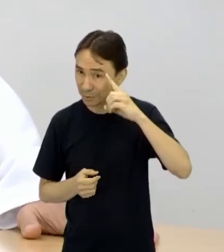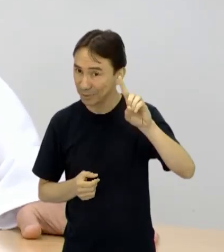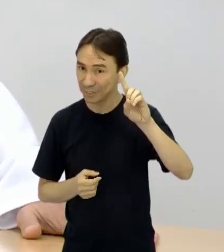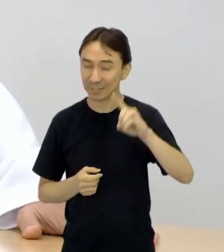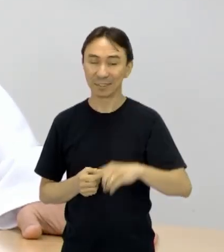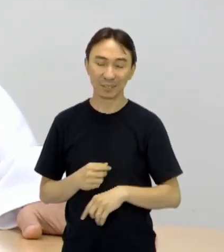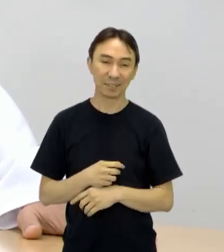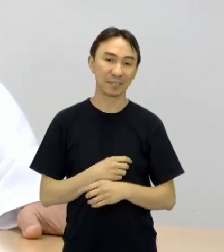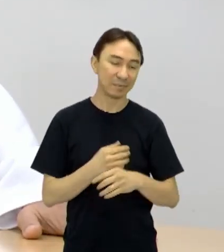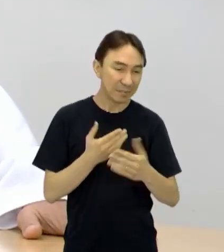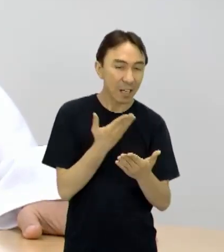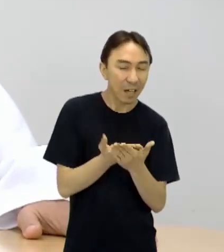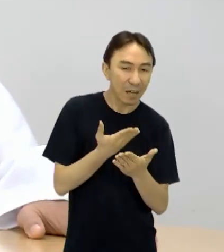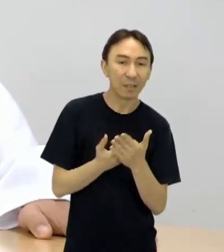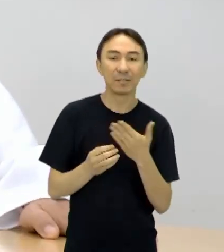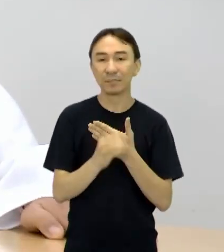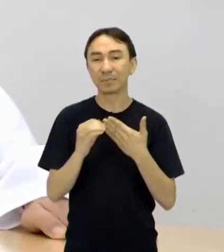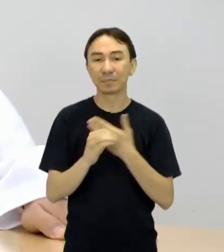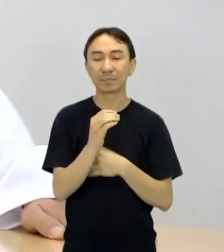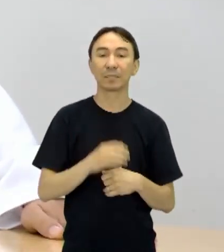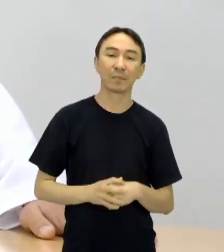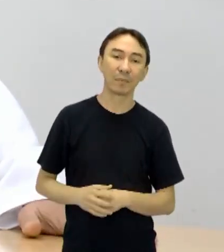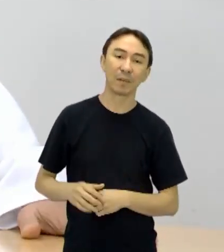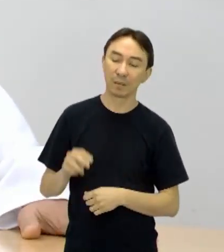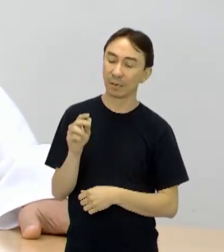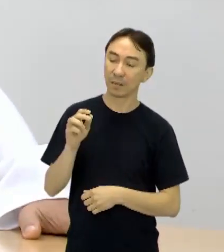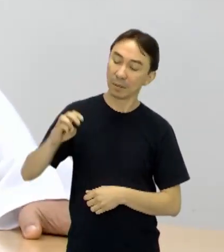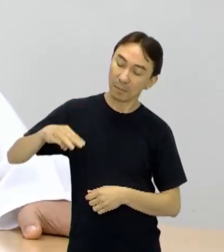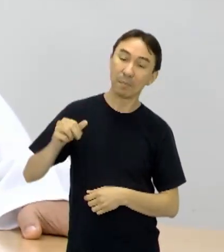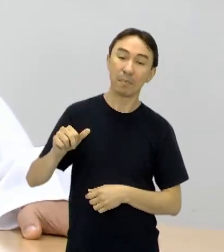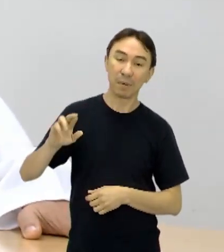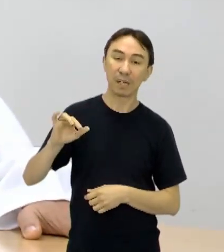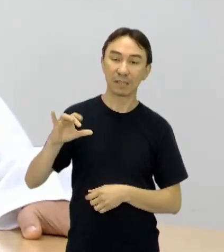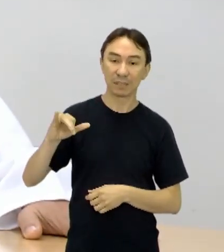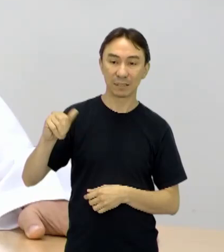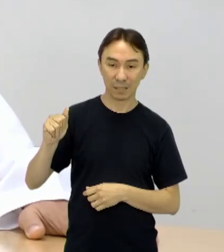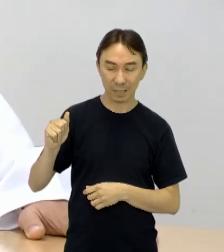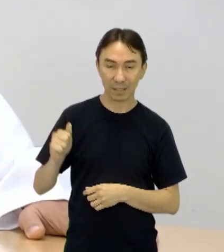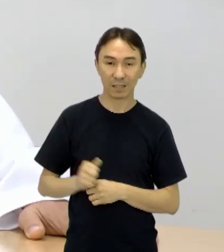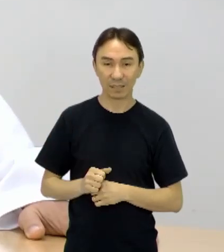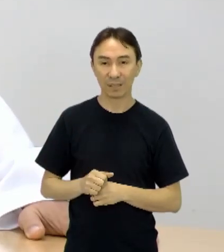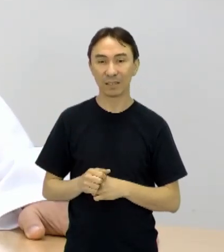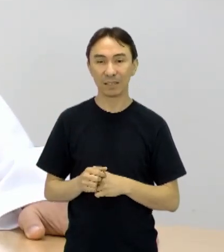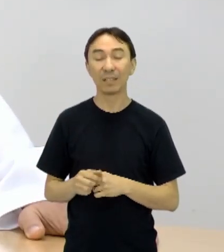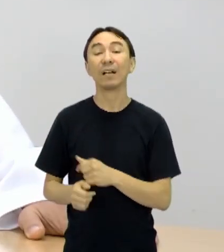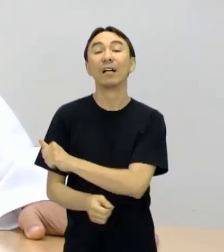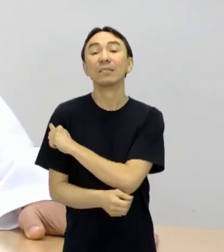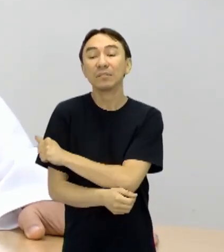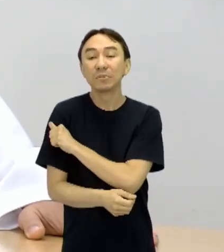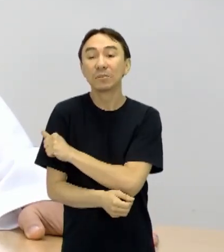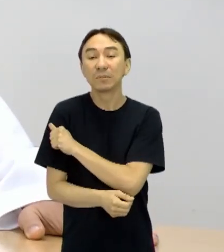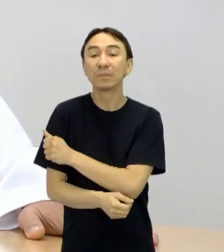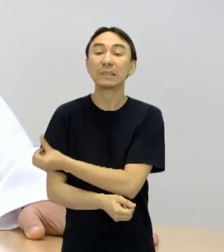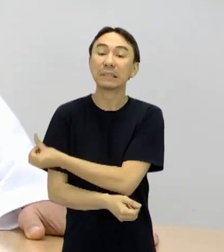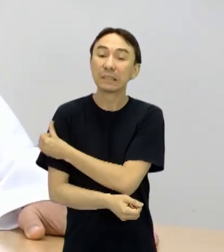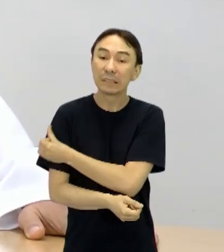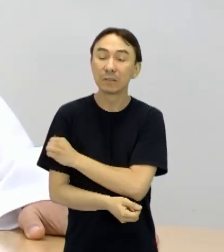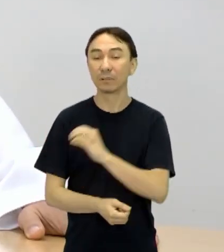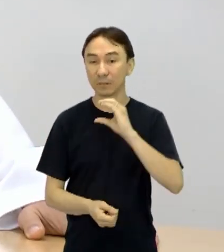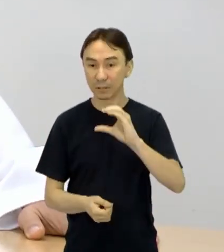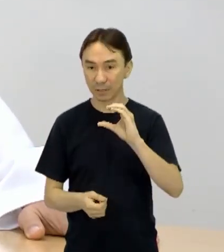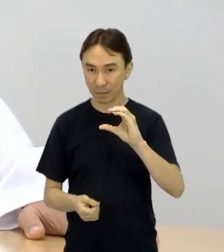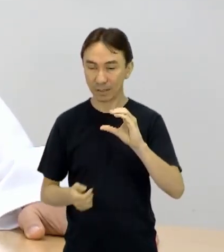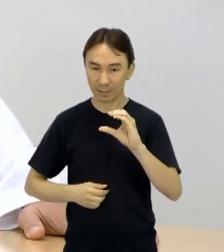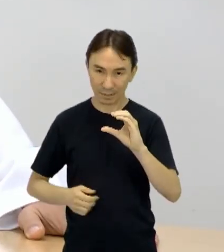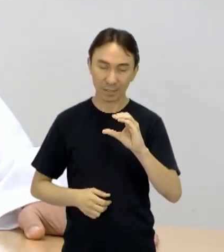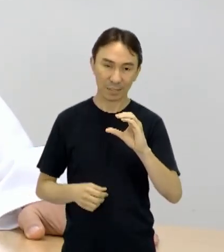aula a todos. A professora Márcia, Regina, os alunos do sexto C da Escola Carlos Pinotti de Matão.